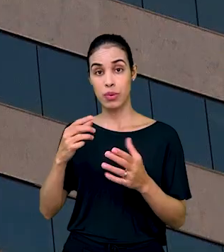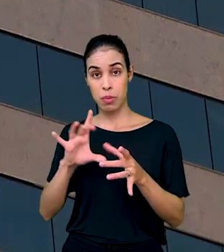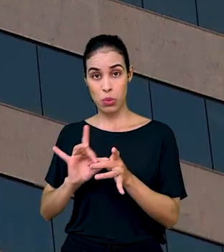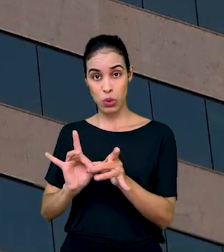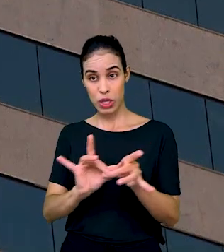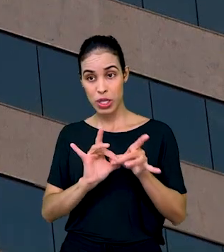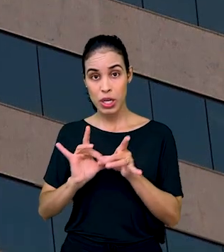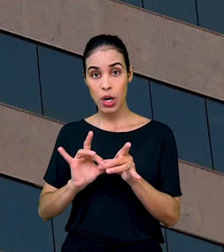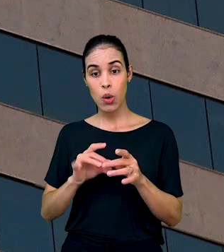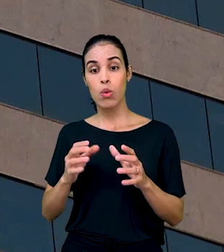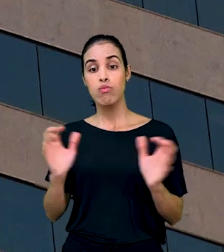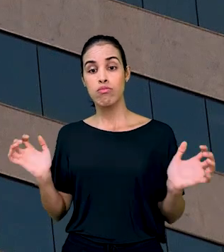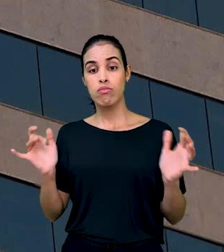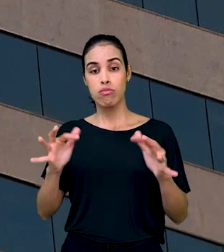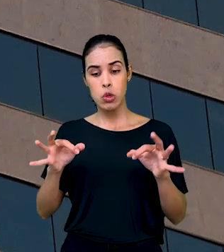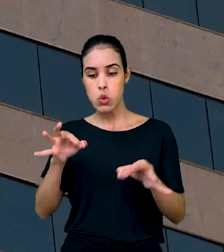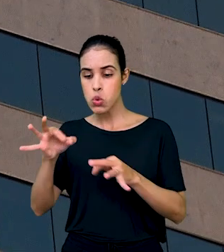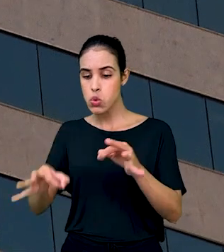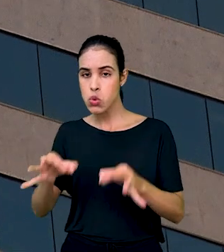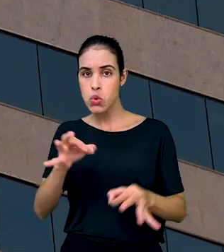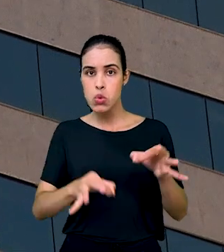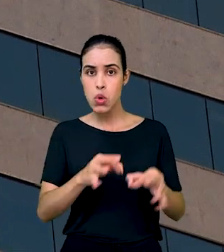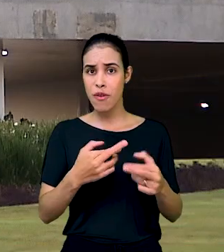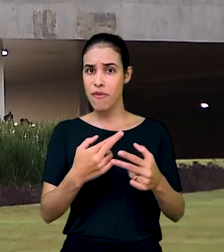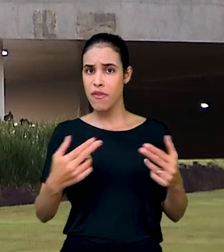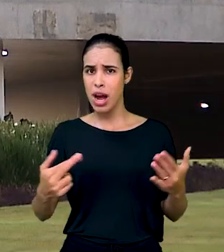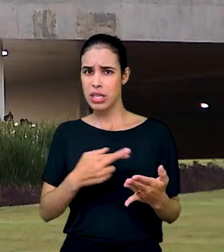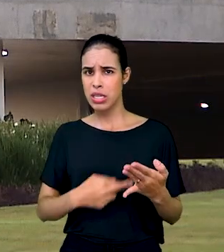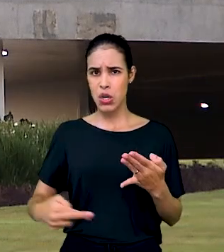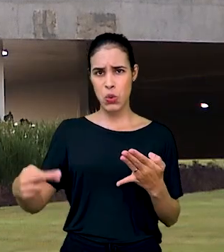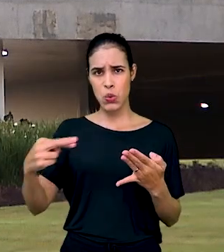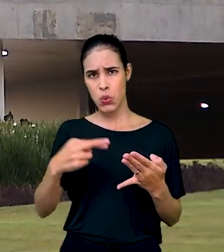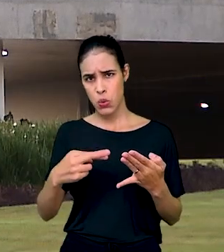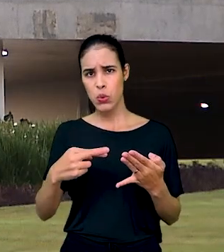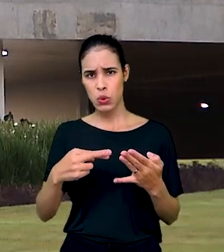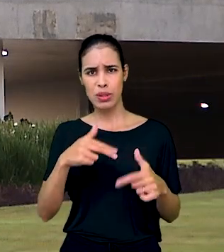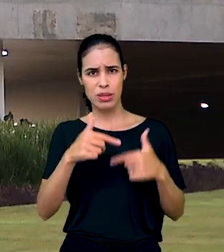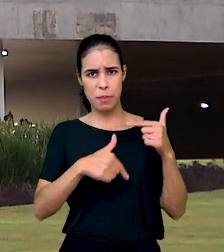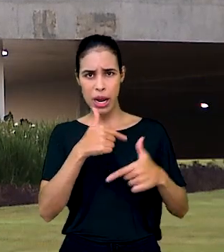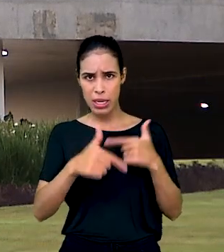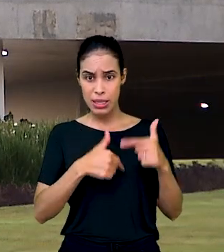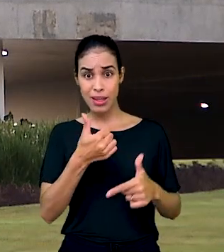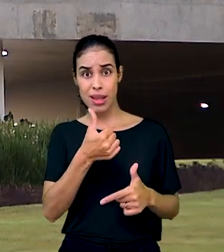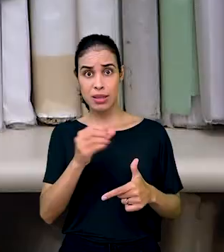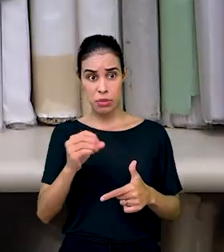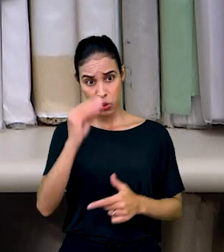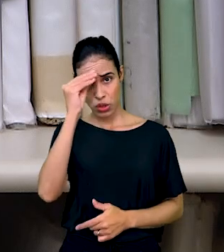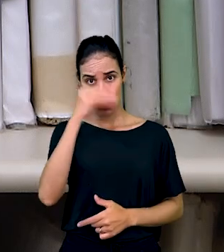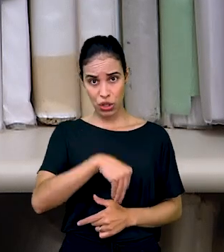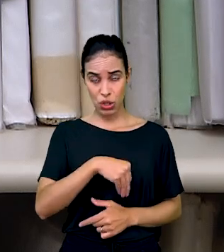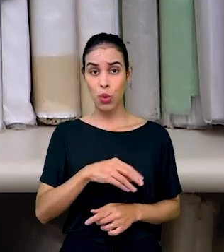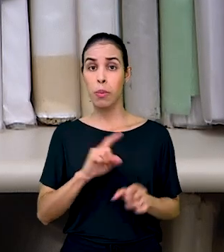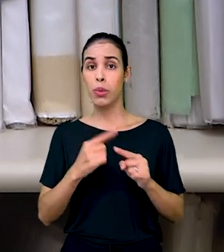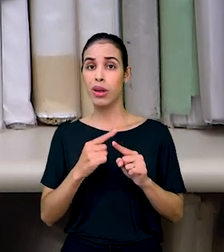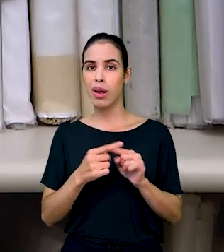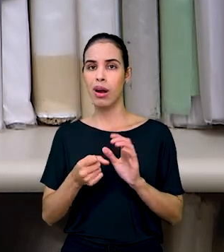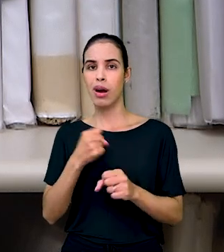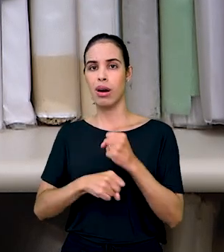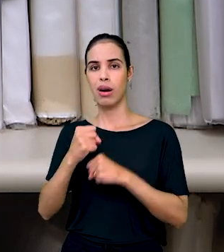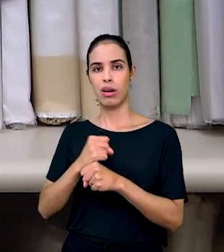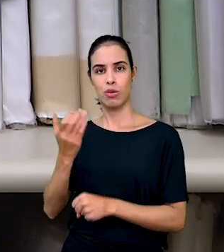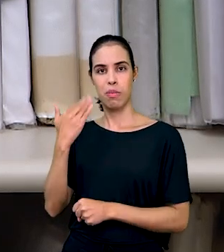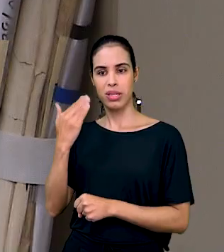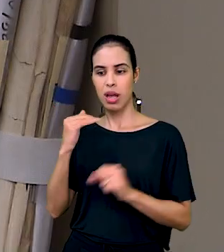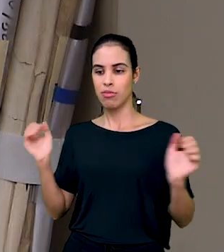União resultou em quase 10 mil desistências de recursos em processos trabalhistas. A parceria foi firmada no